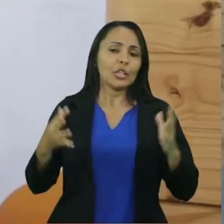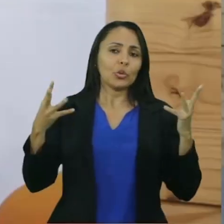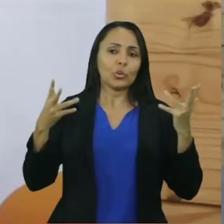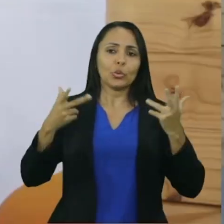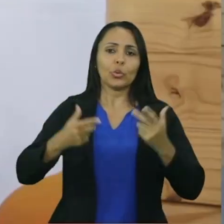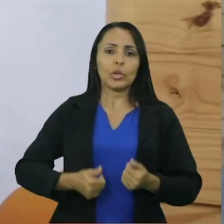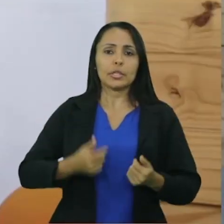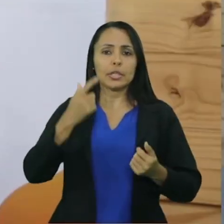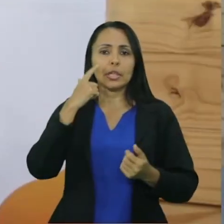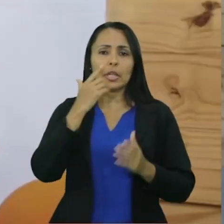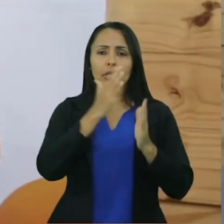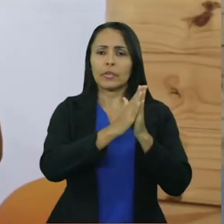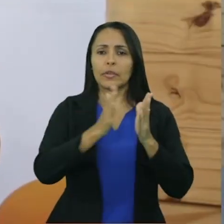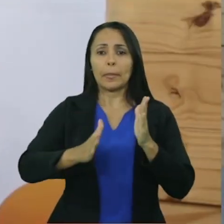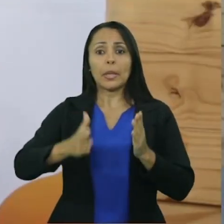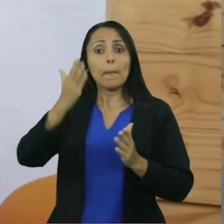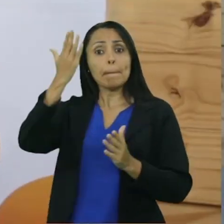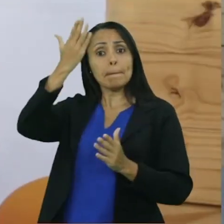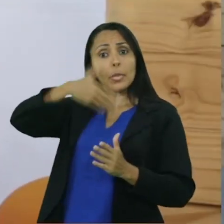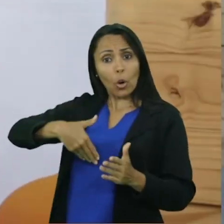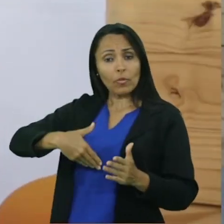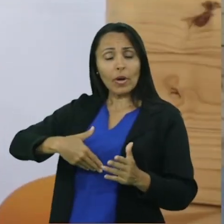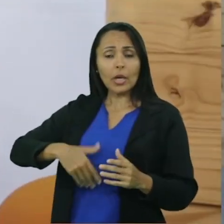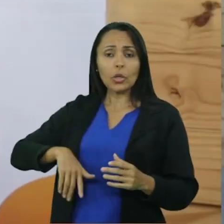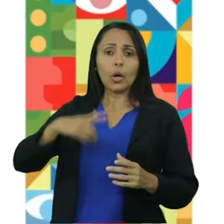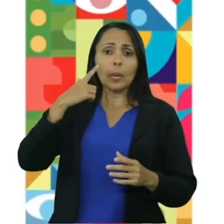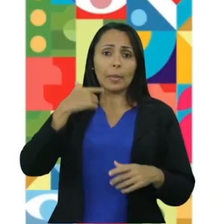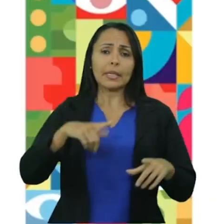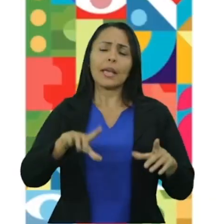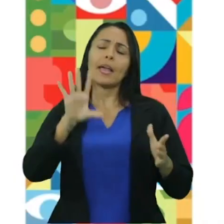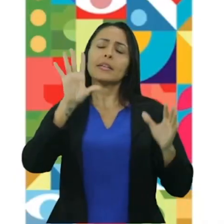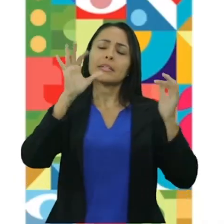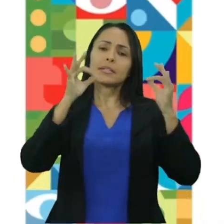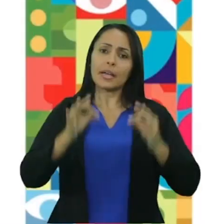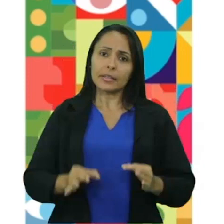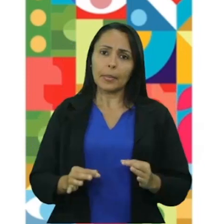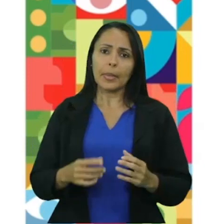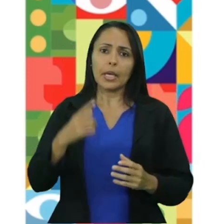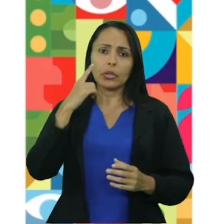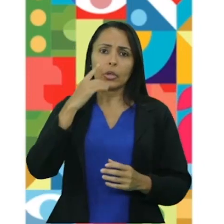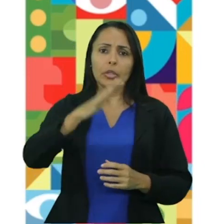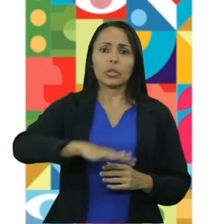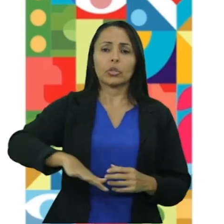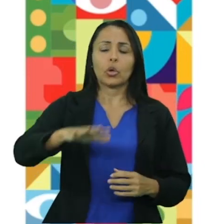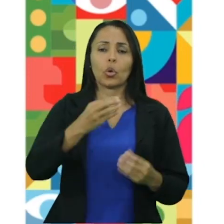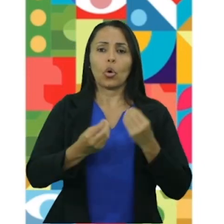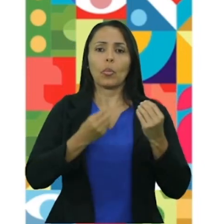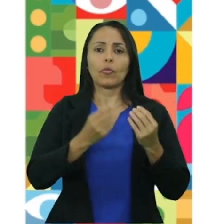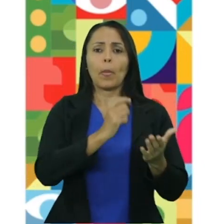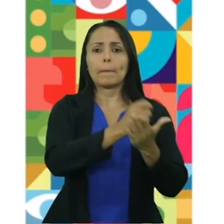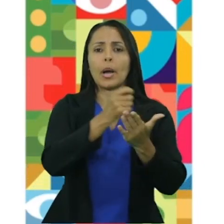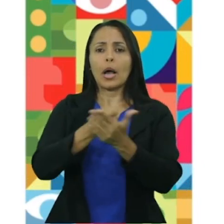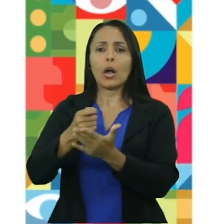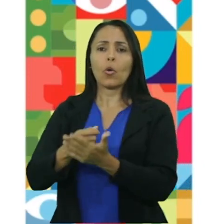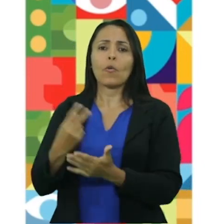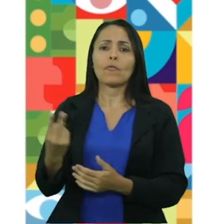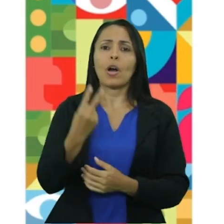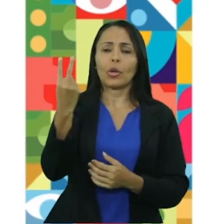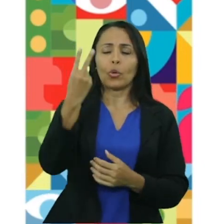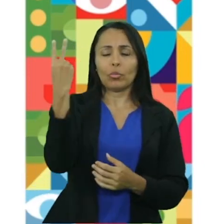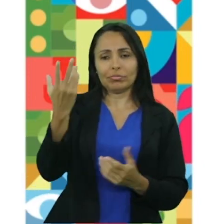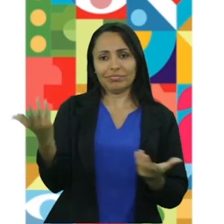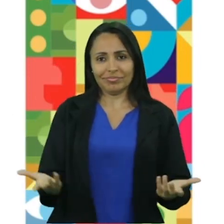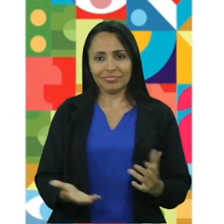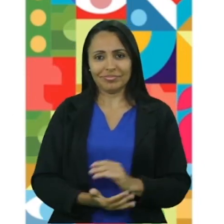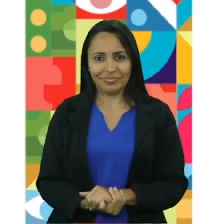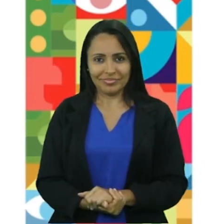devidamente comprovado para que se saiba exatamente como foi gastado cada valor, centavo por centavo.